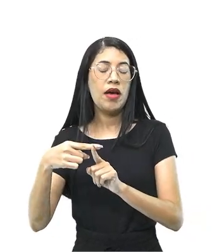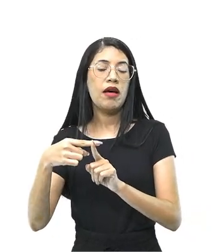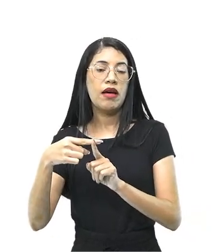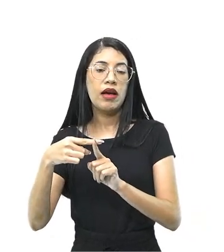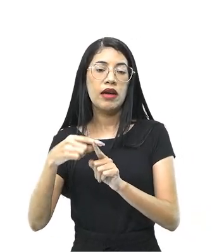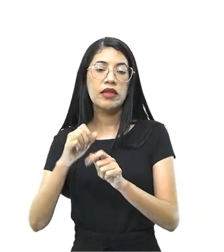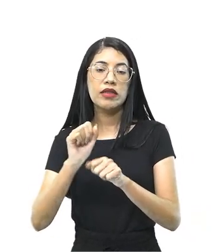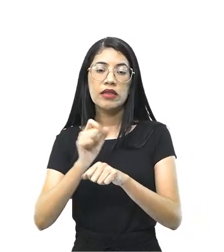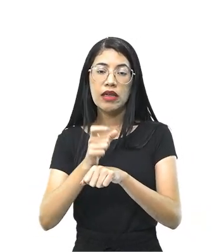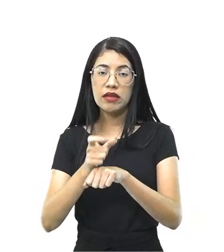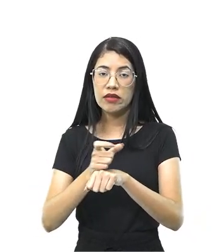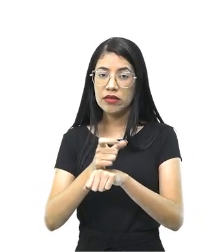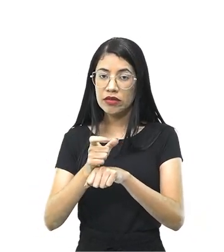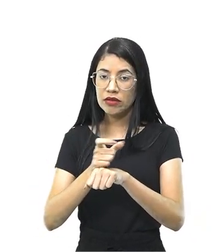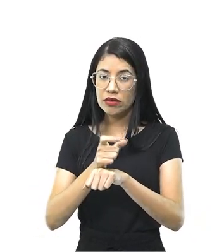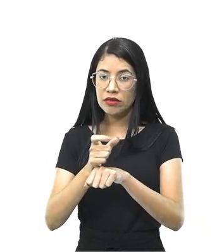adjetivo,